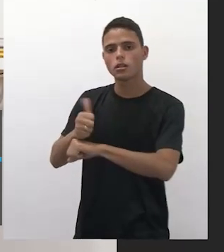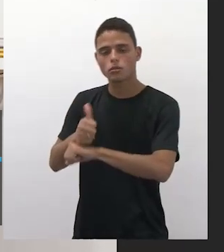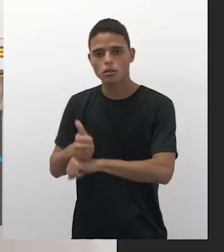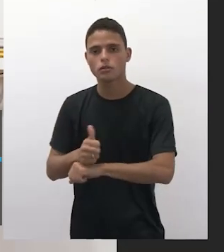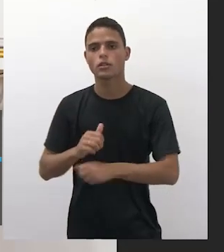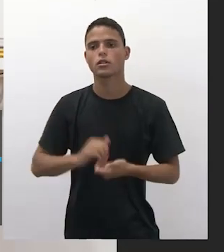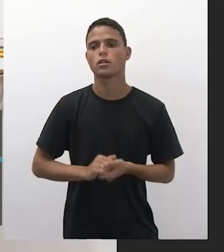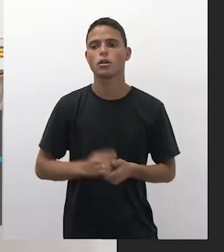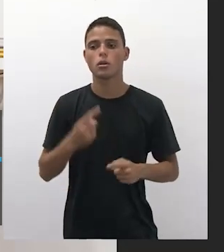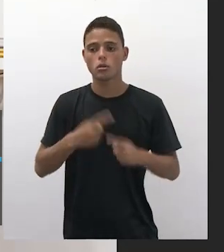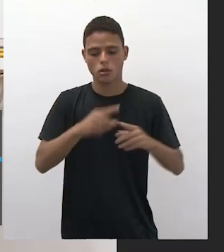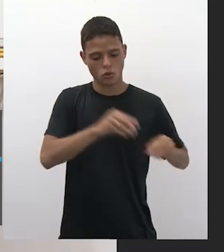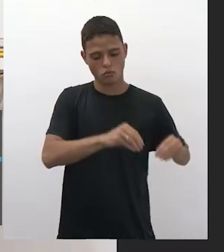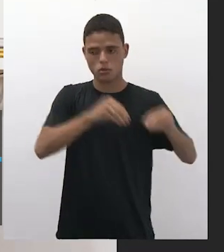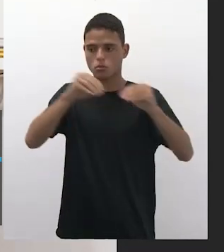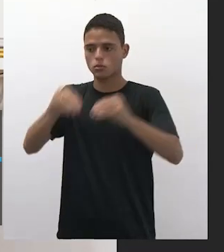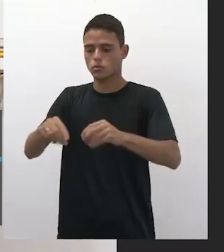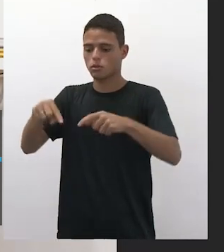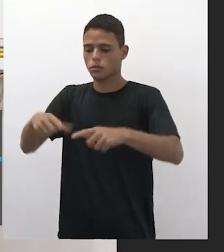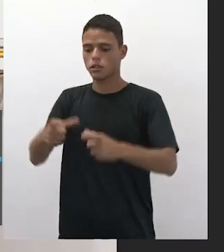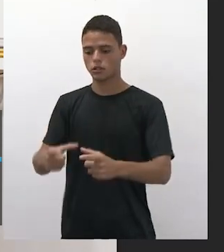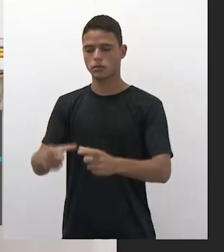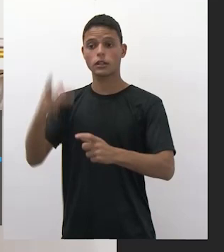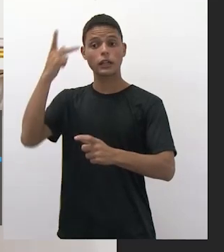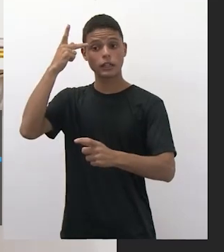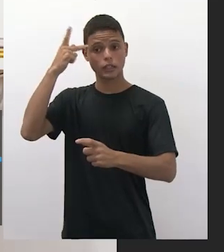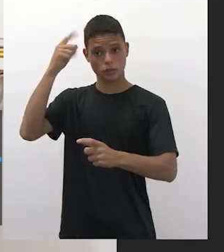para a cidade, eu vim fazer o terceiro ano